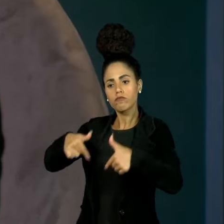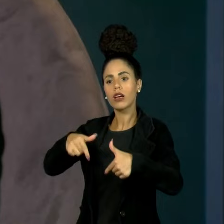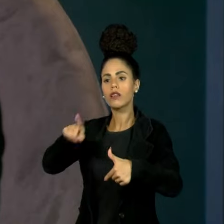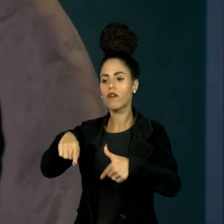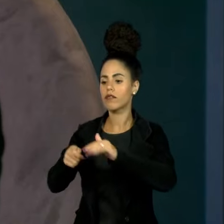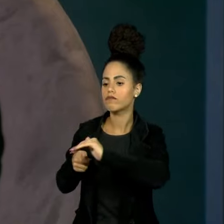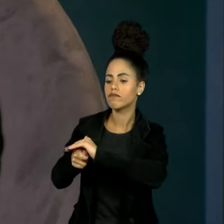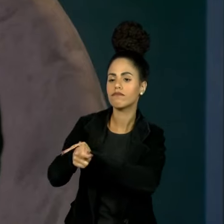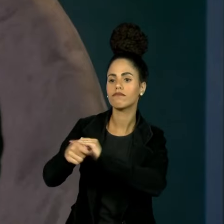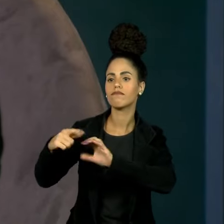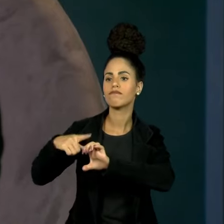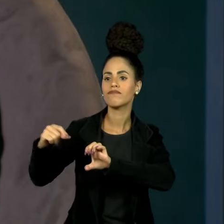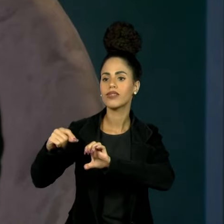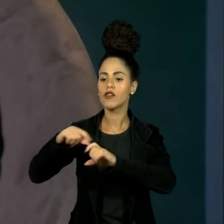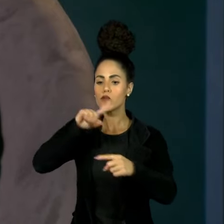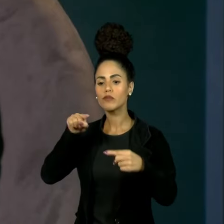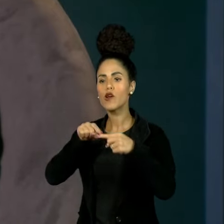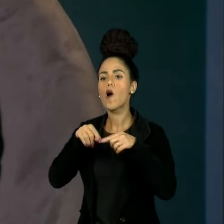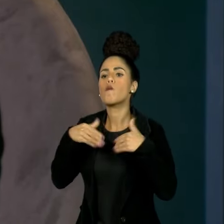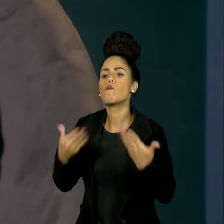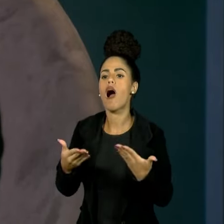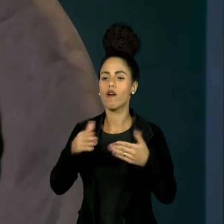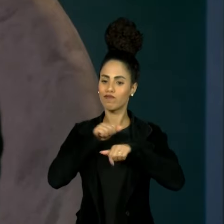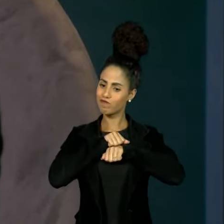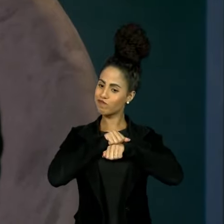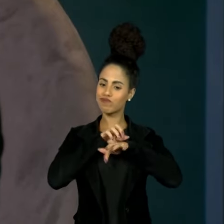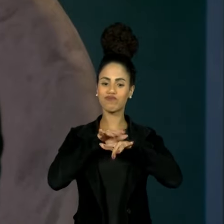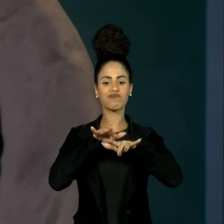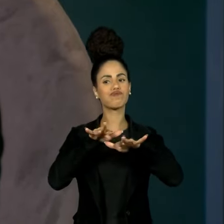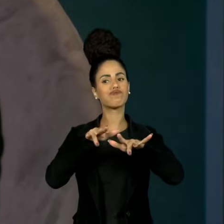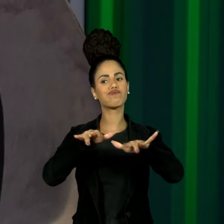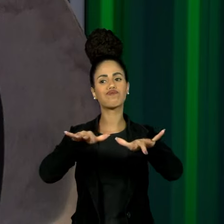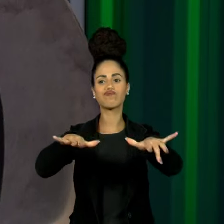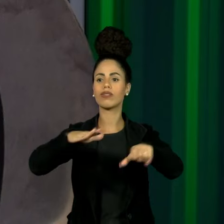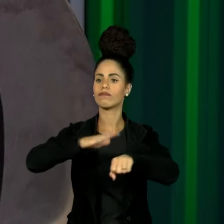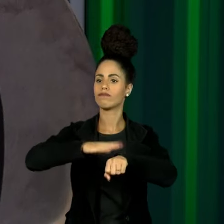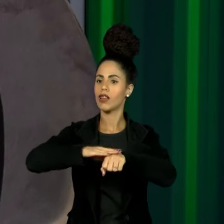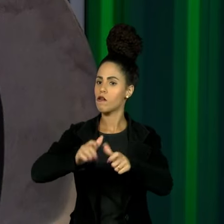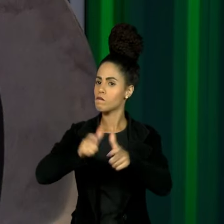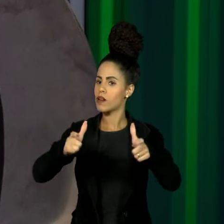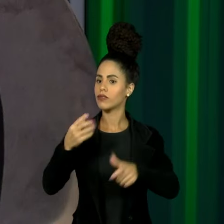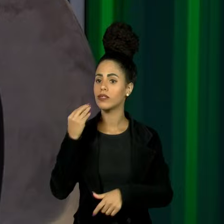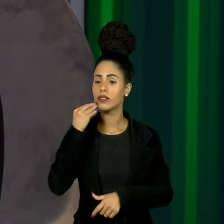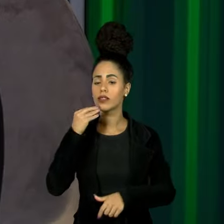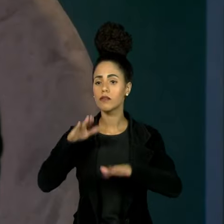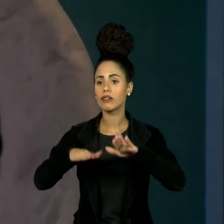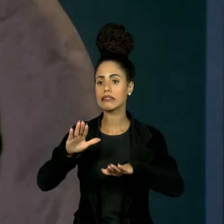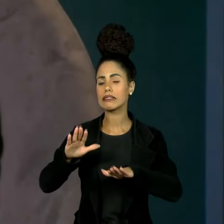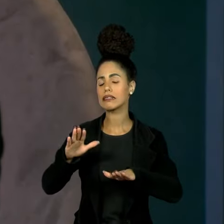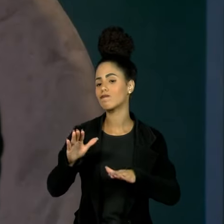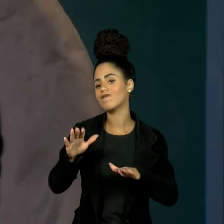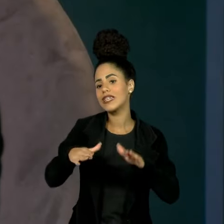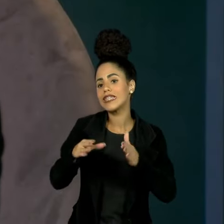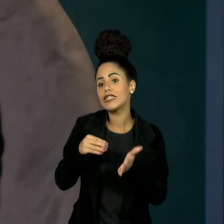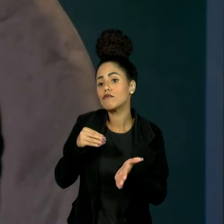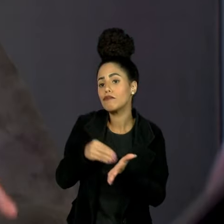empreendem com o objetivo de expandir, de fazer o negócio deles crescerem. Mas muitas vezes isso não acontece por